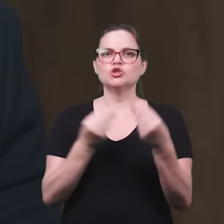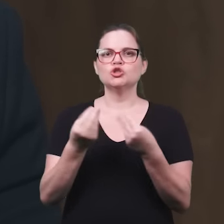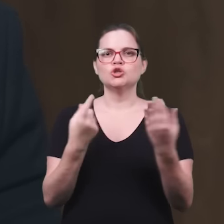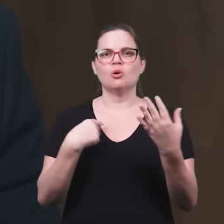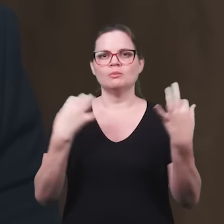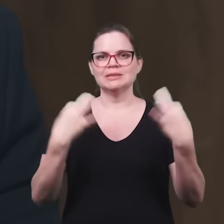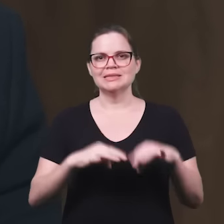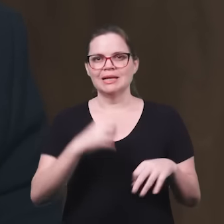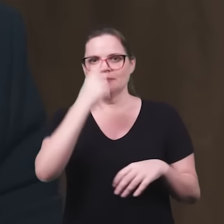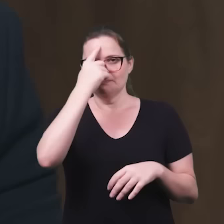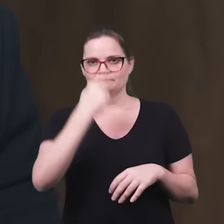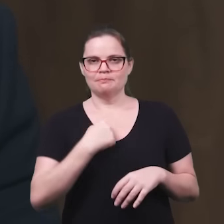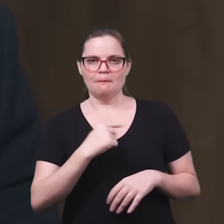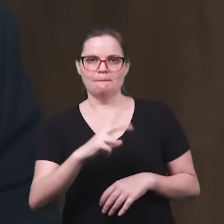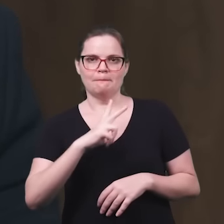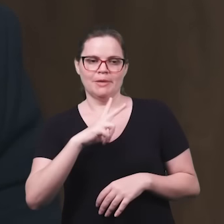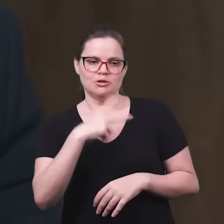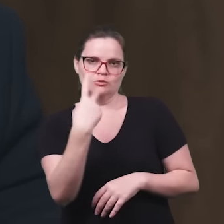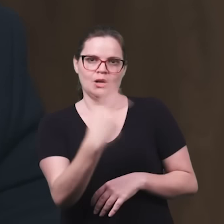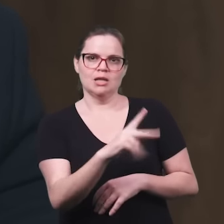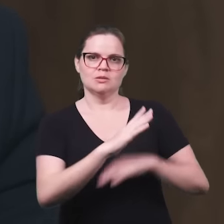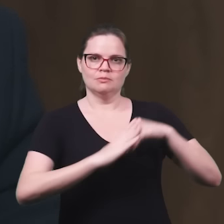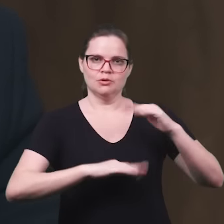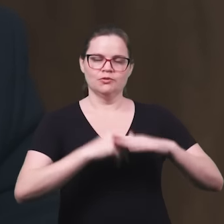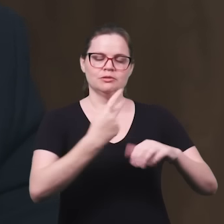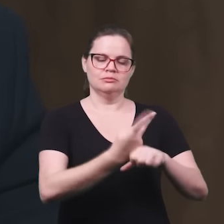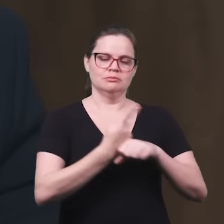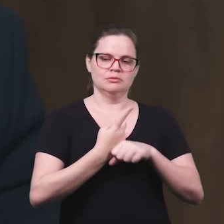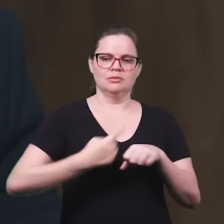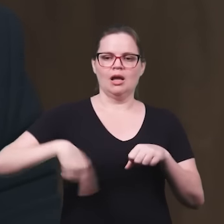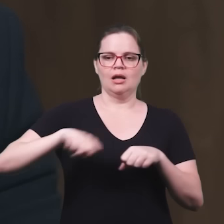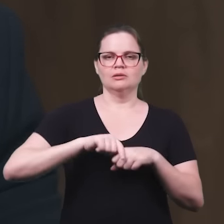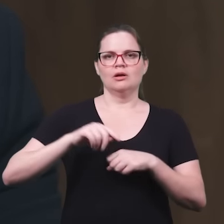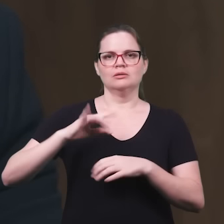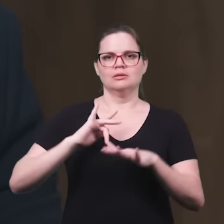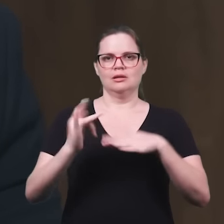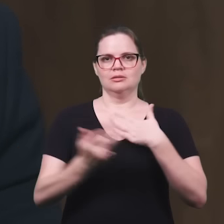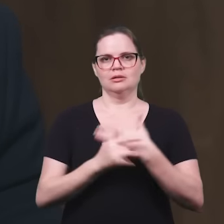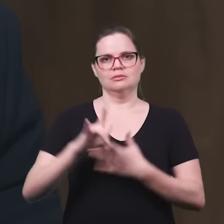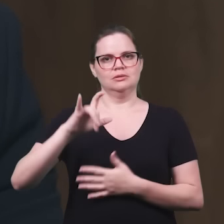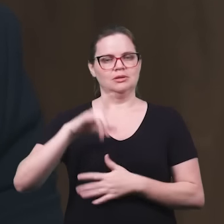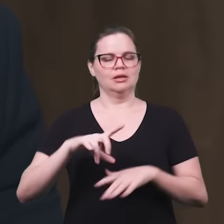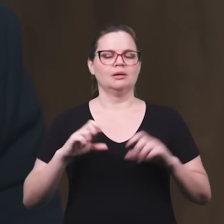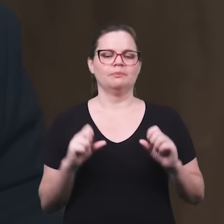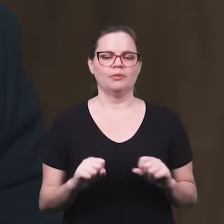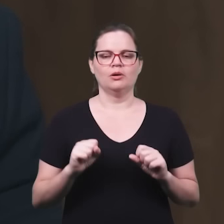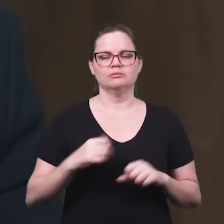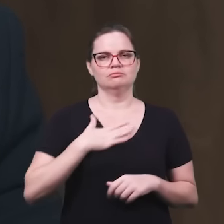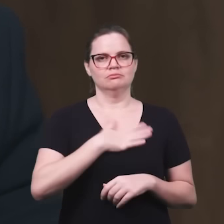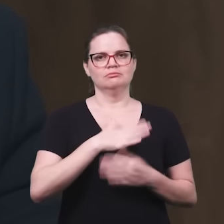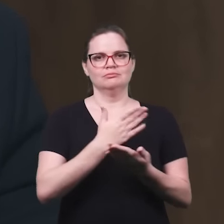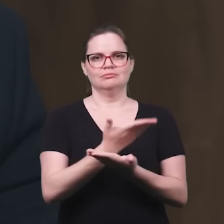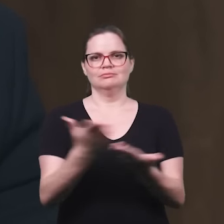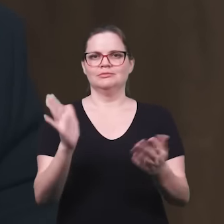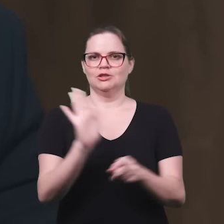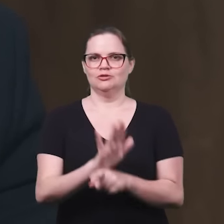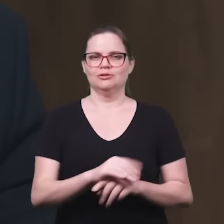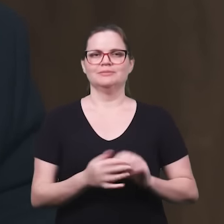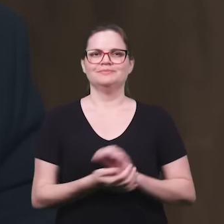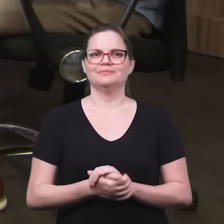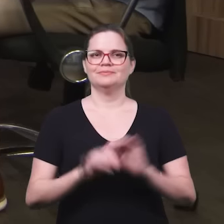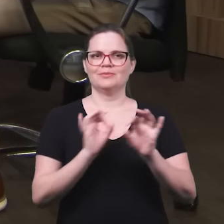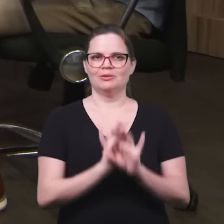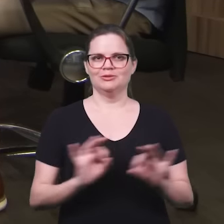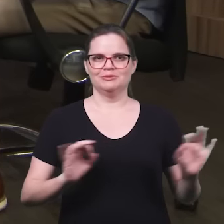patrimônio sob medida, de forma personalizada e profissional, ela pode nos contactar nas nossas redes sociais, no Instagram, que nós vamos ter o prazer de